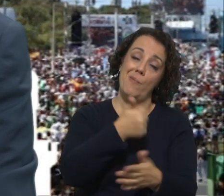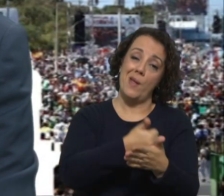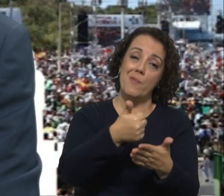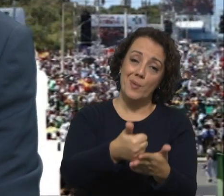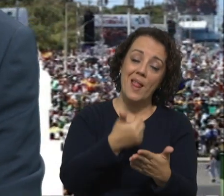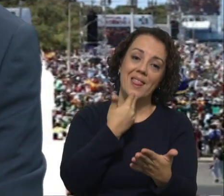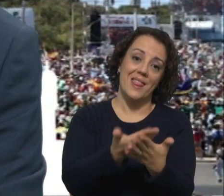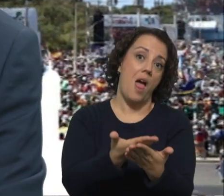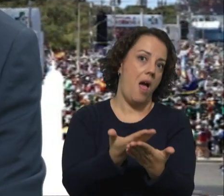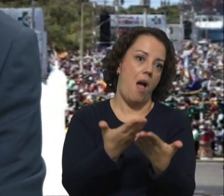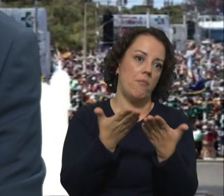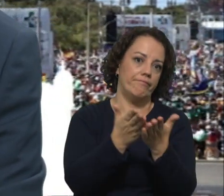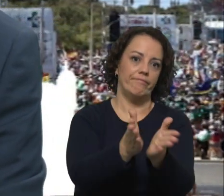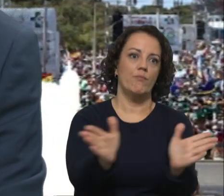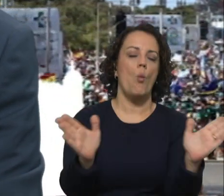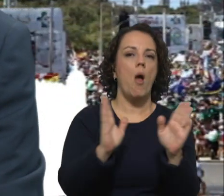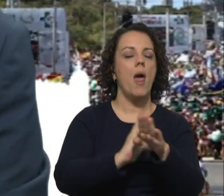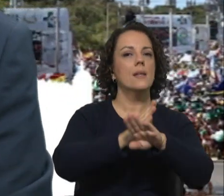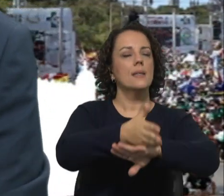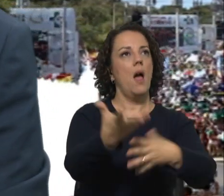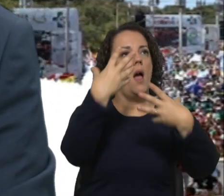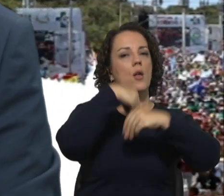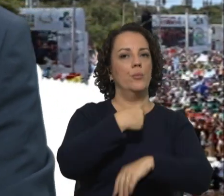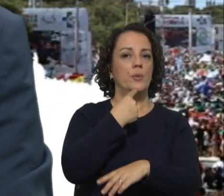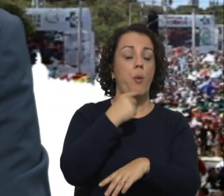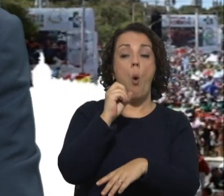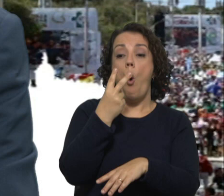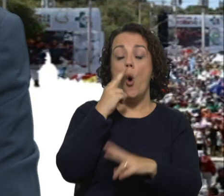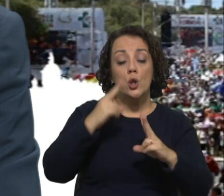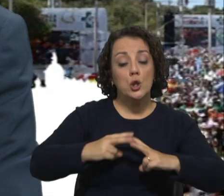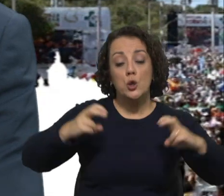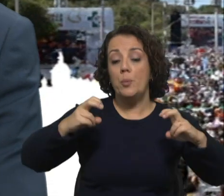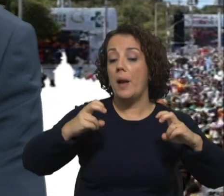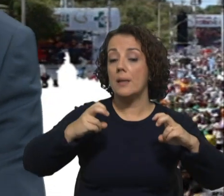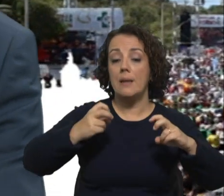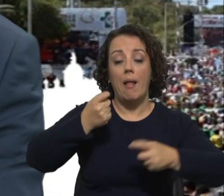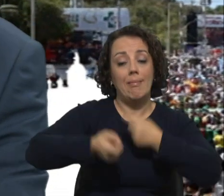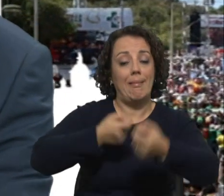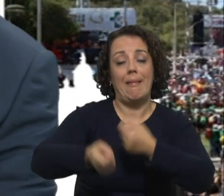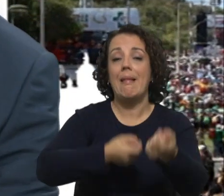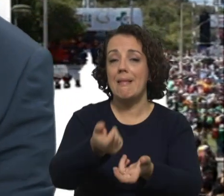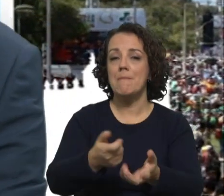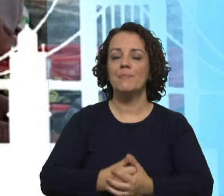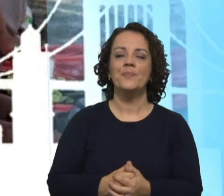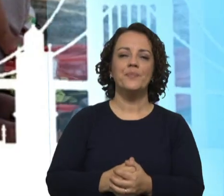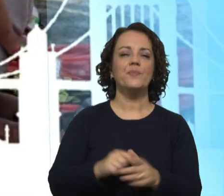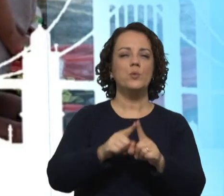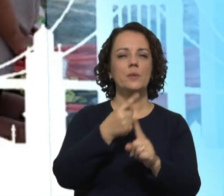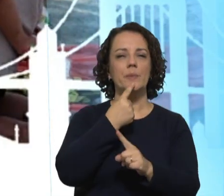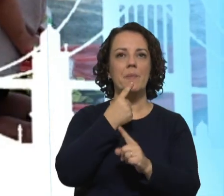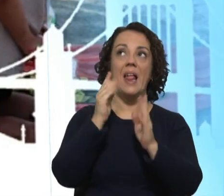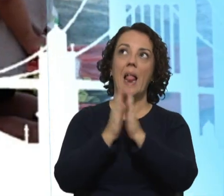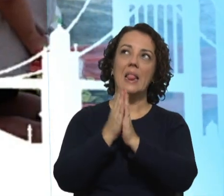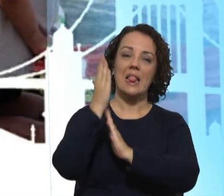de entrada excelente e, ao mesmo tempo, uma redescoberta constante para quem já está dentro. Percebemos, então, um Deus que se